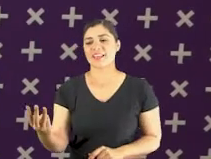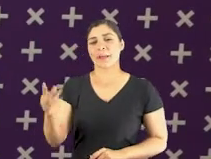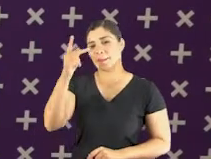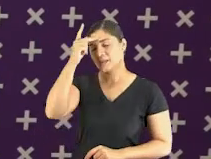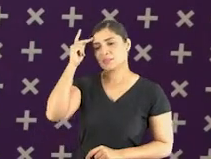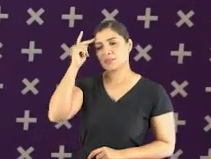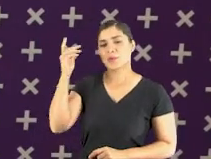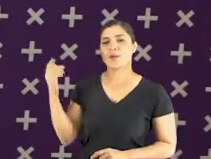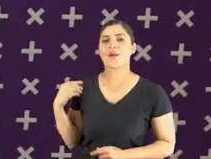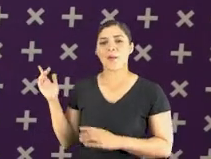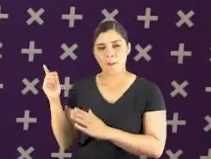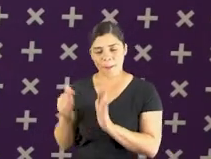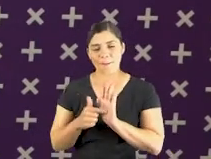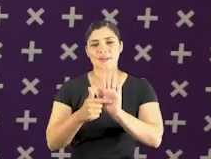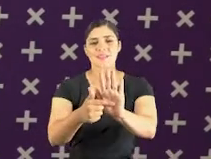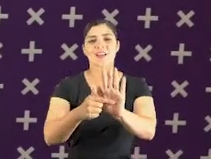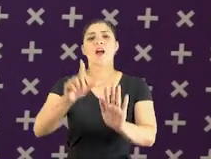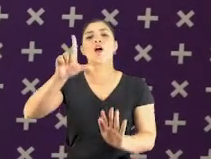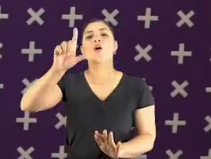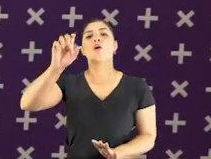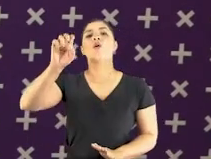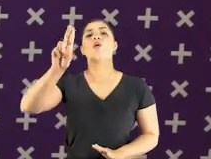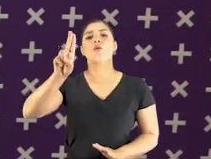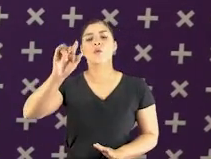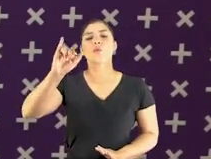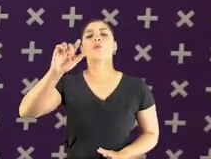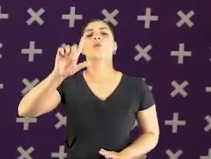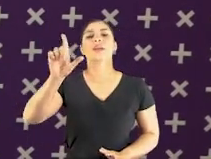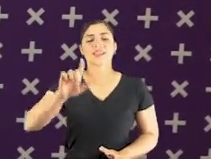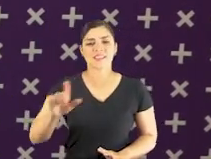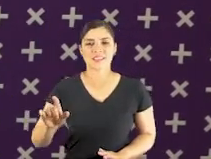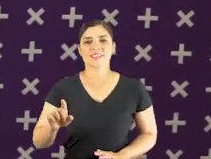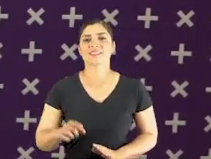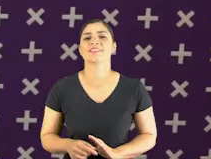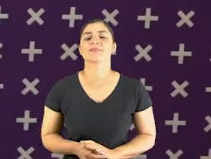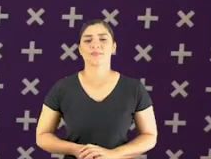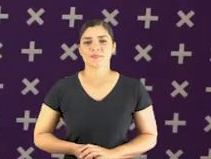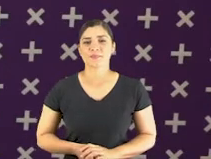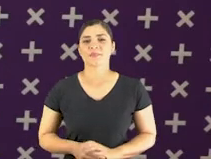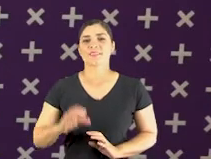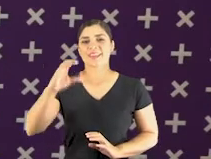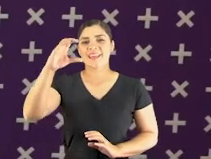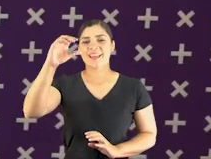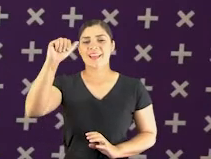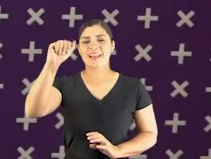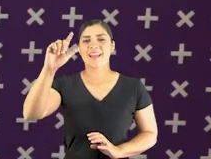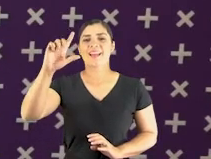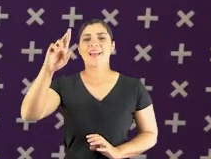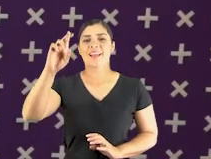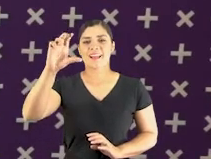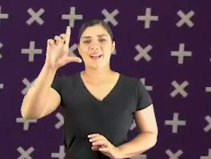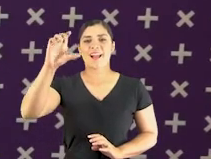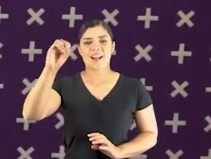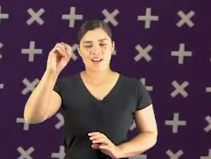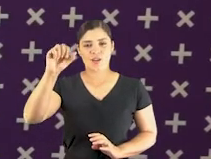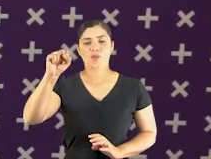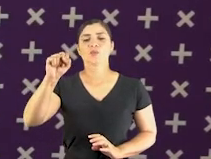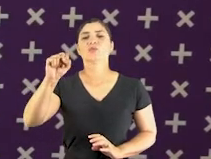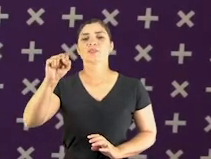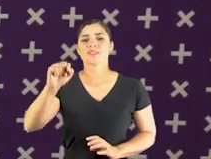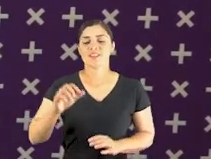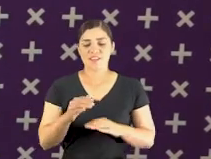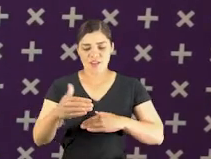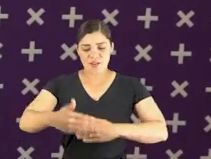para você tá eu vou apresentar a luz é o Luiz Carlos valendowsky ele é de Novos Produtos e desenvolvimento de